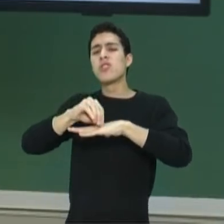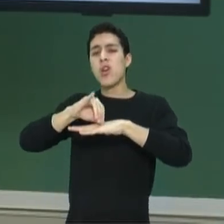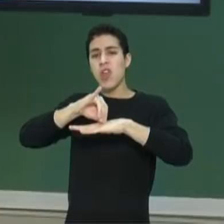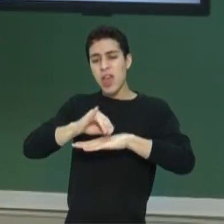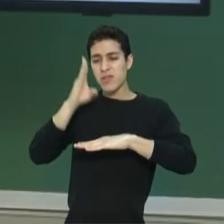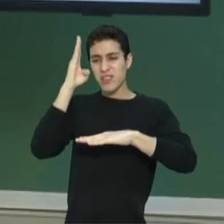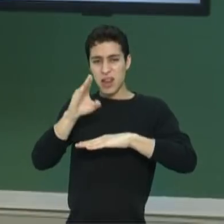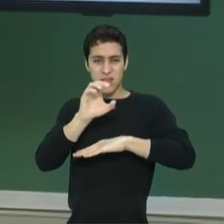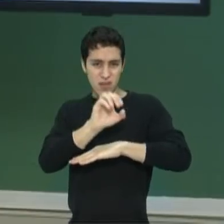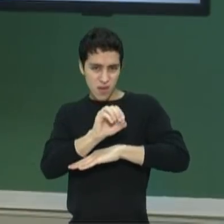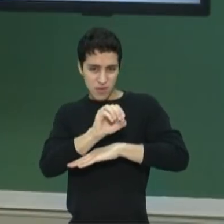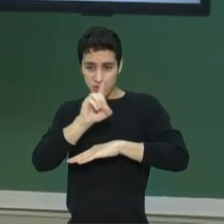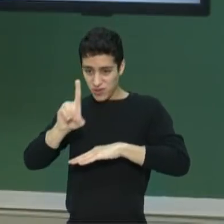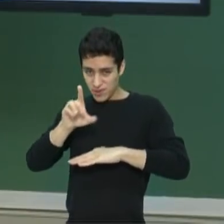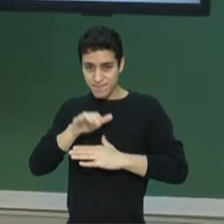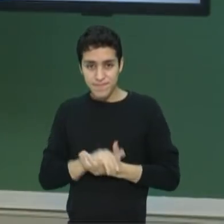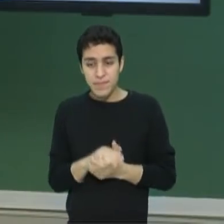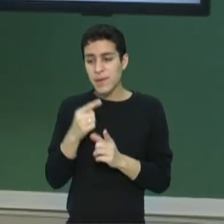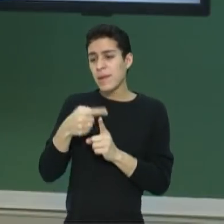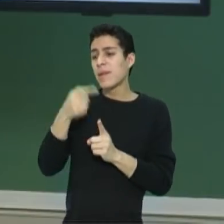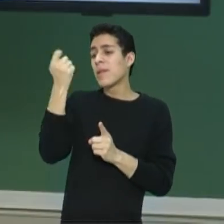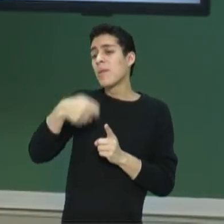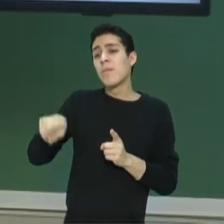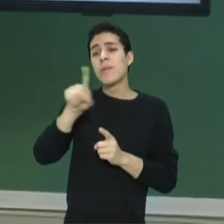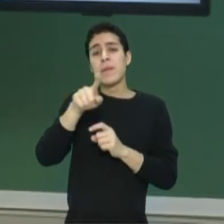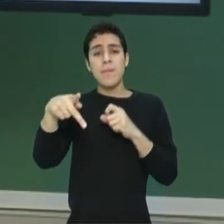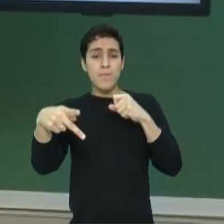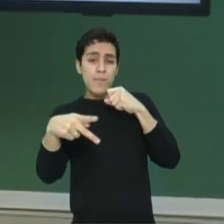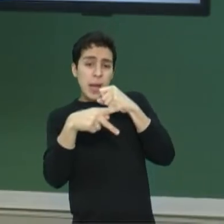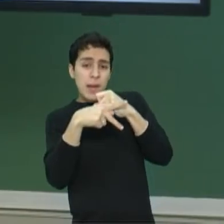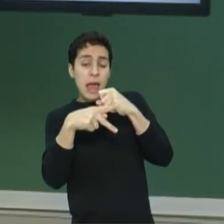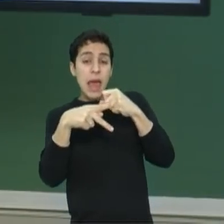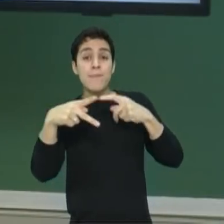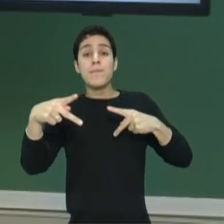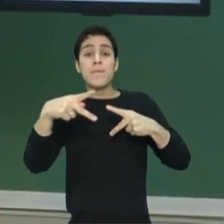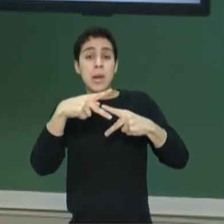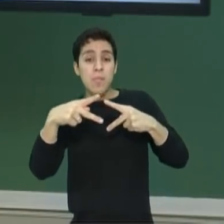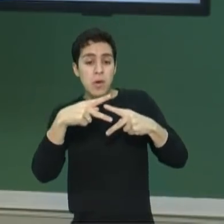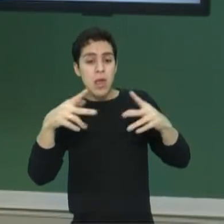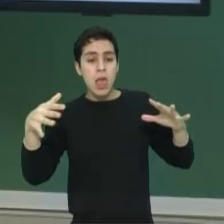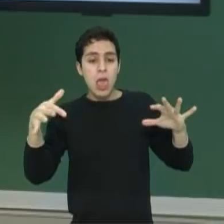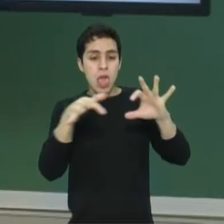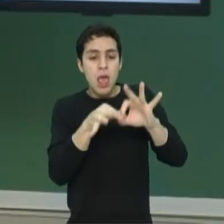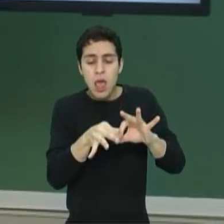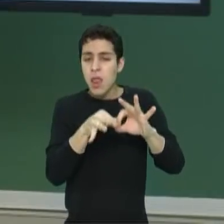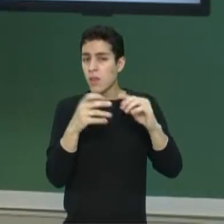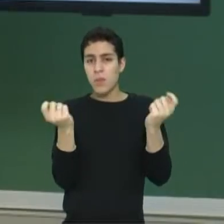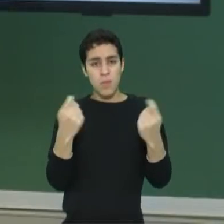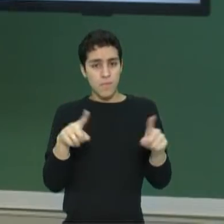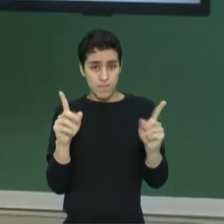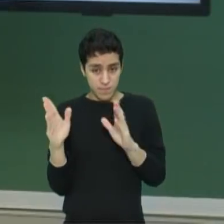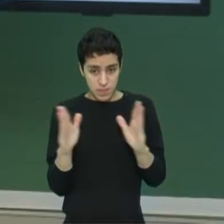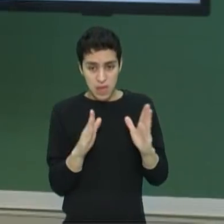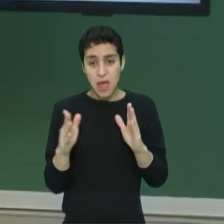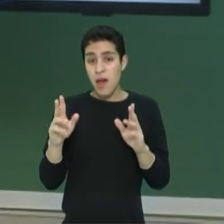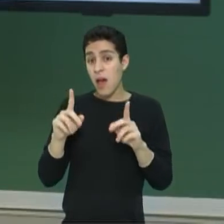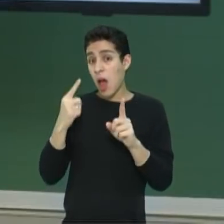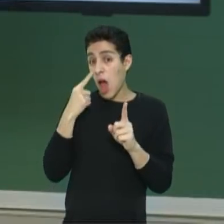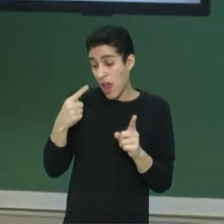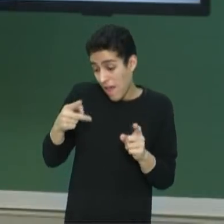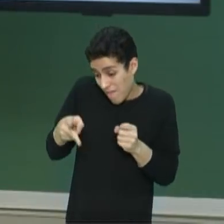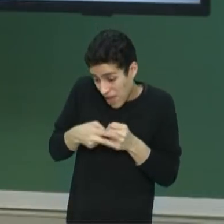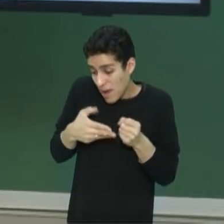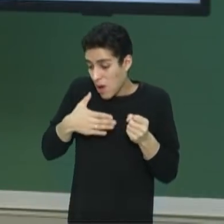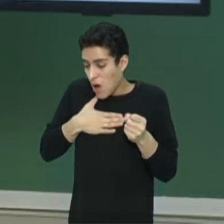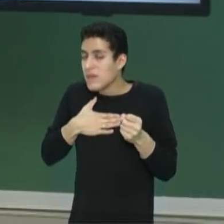direto? Porque não precisa da preposição para complementar os sentidos, como é o caso do verbo gostar no nosso